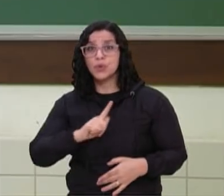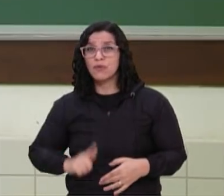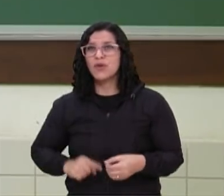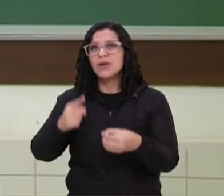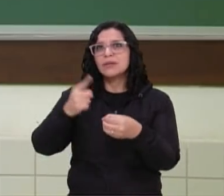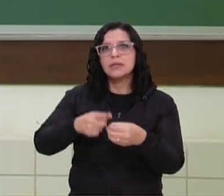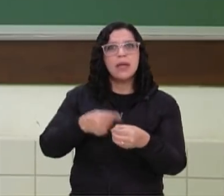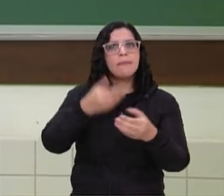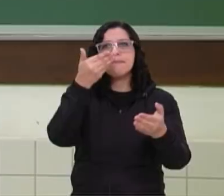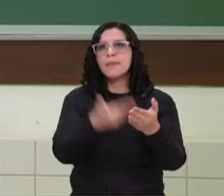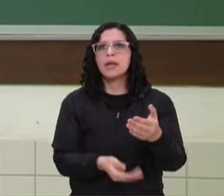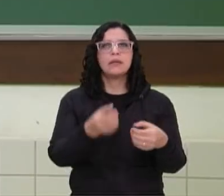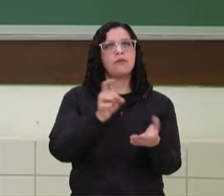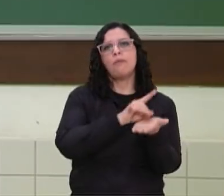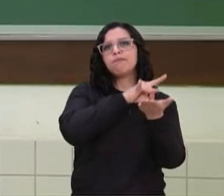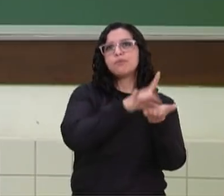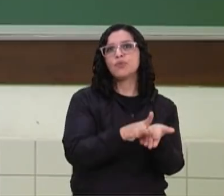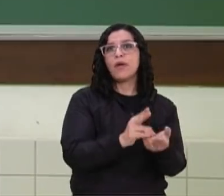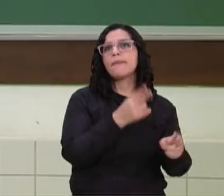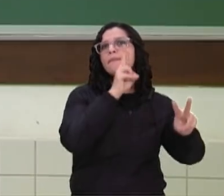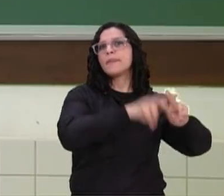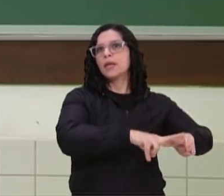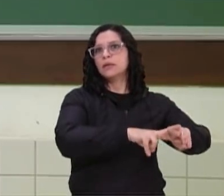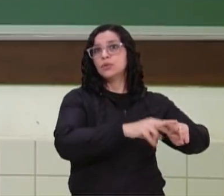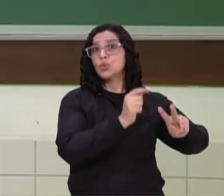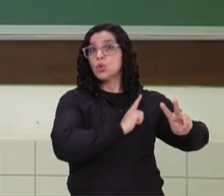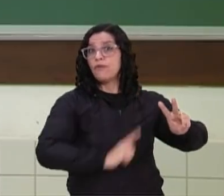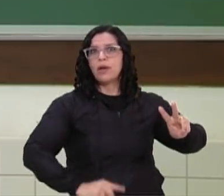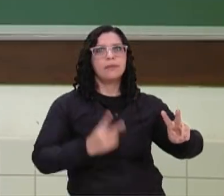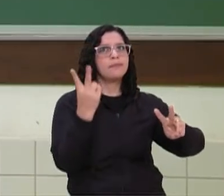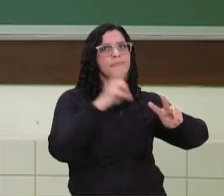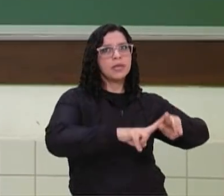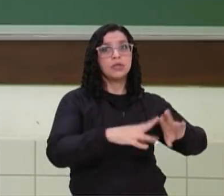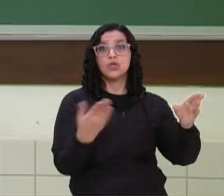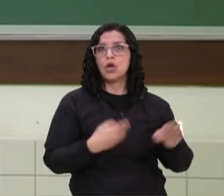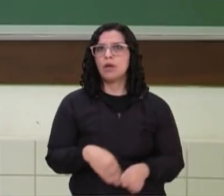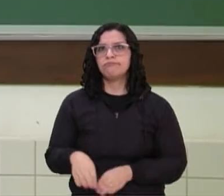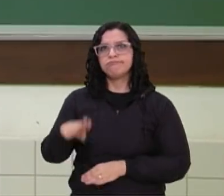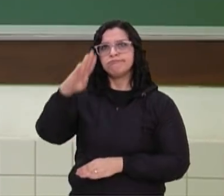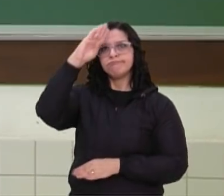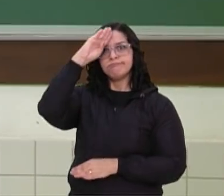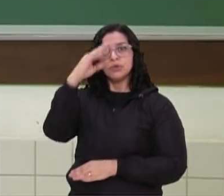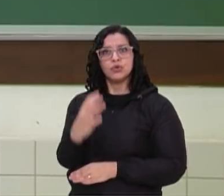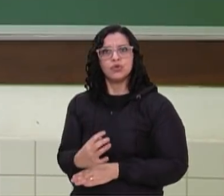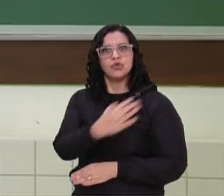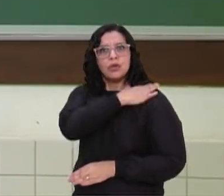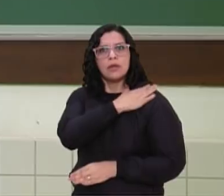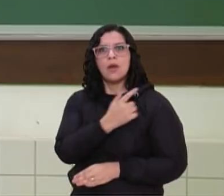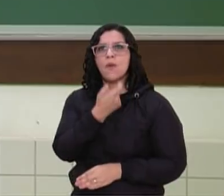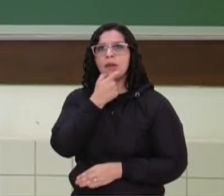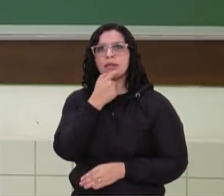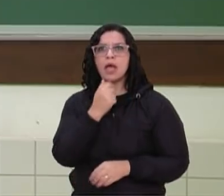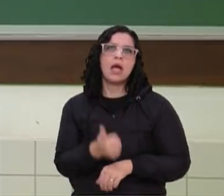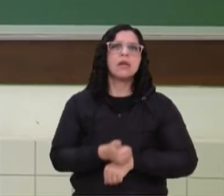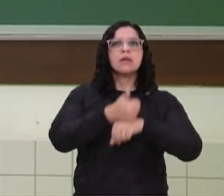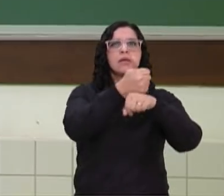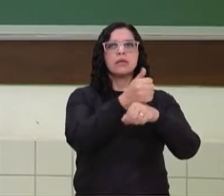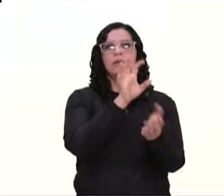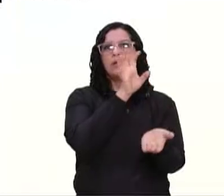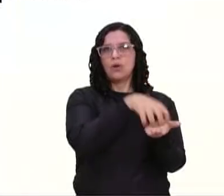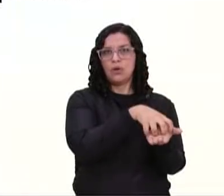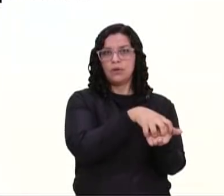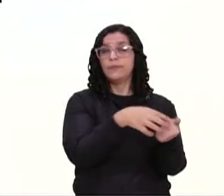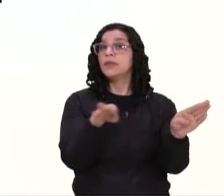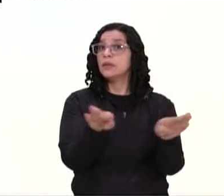Massachusetts perdia o seu cargo, ele deveria ser preso. Tá? Passaria o general inglês a administrar essa colônia. E